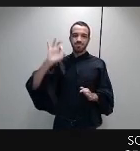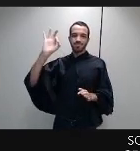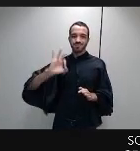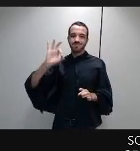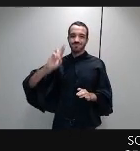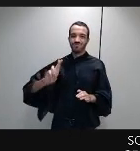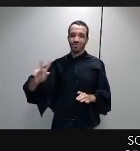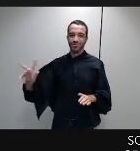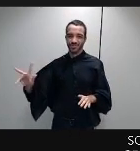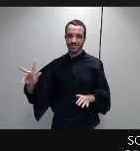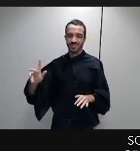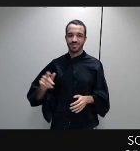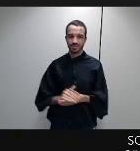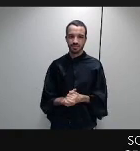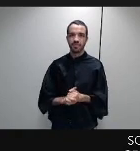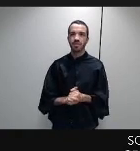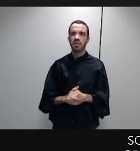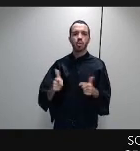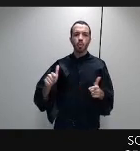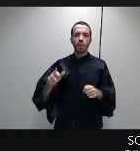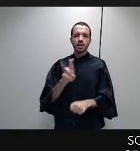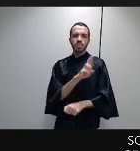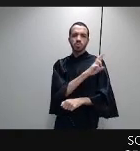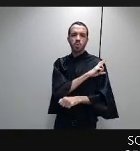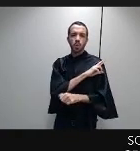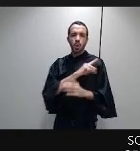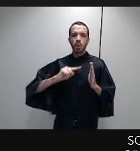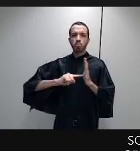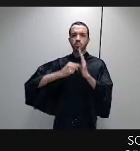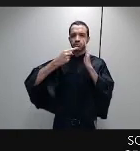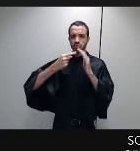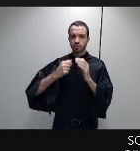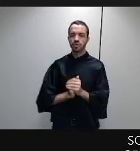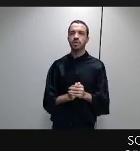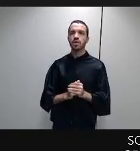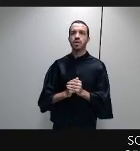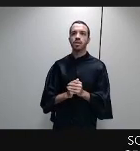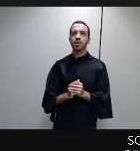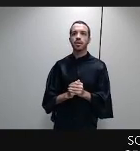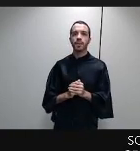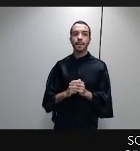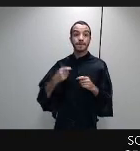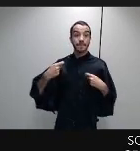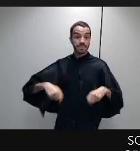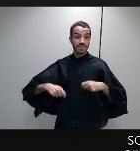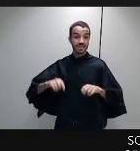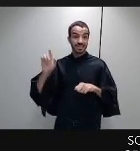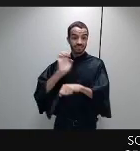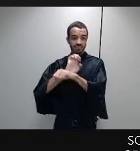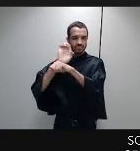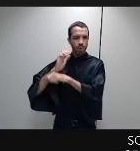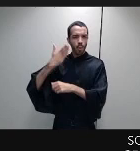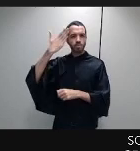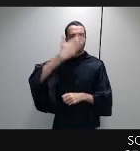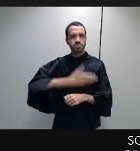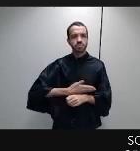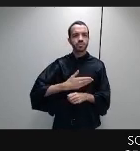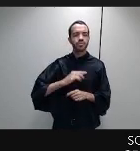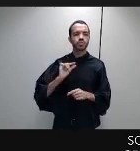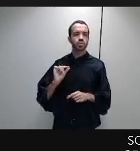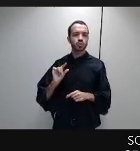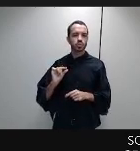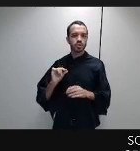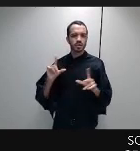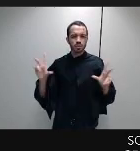na hora e uma responsabilidade objetivo e precisaria o estado no caso comprovado tô falando maneira muito resumida